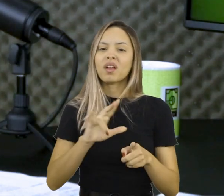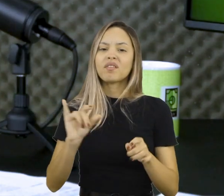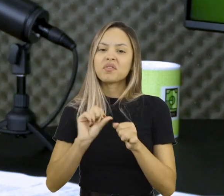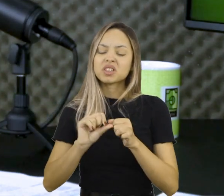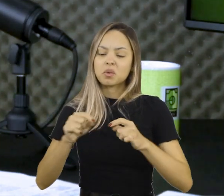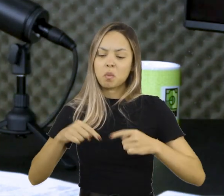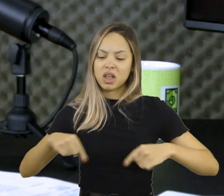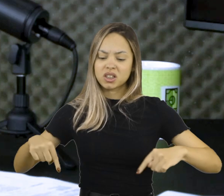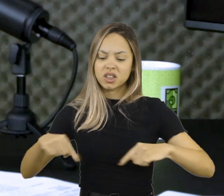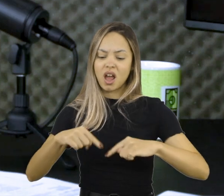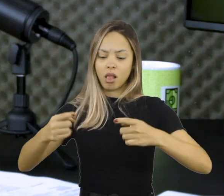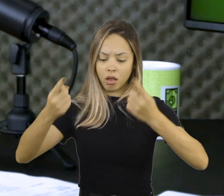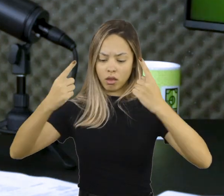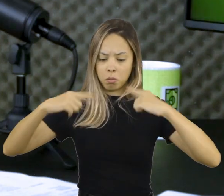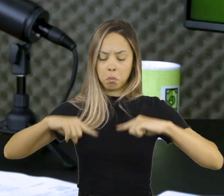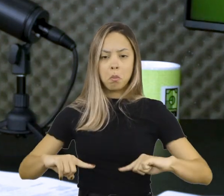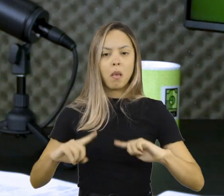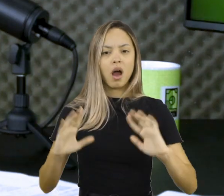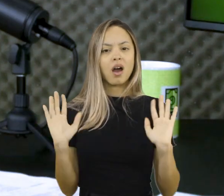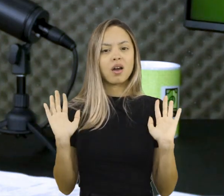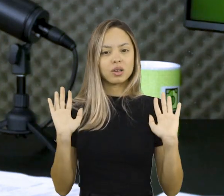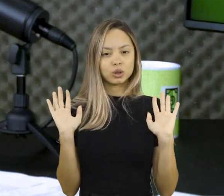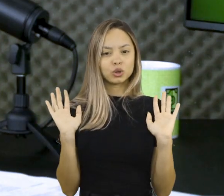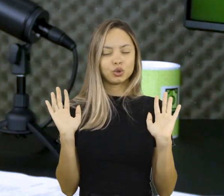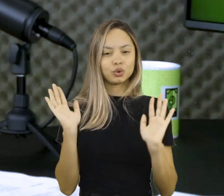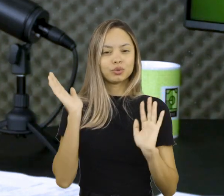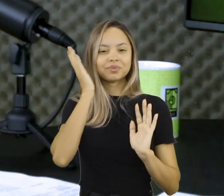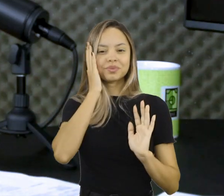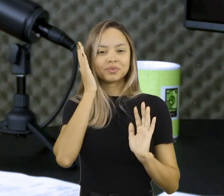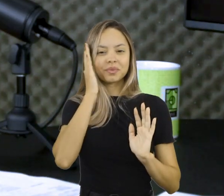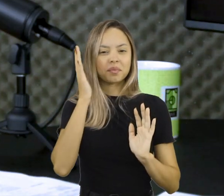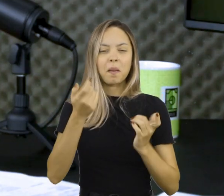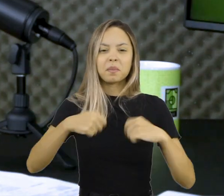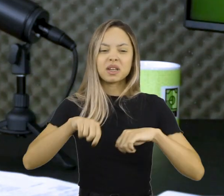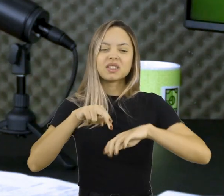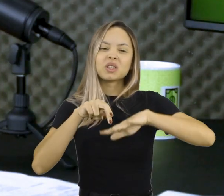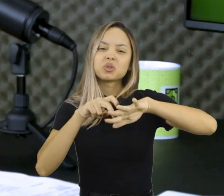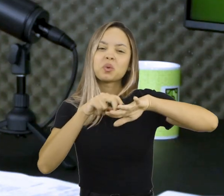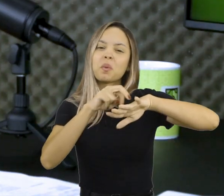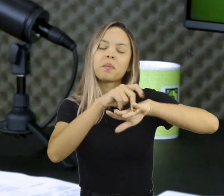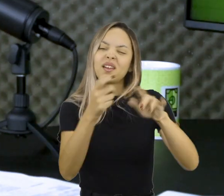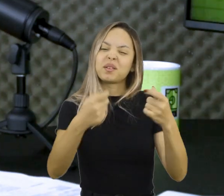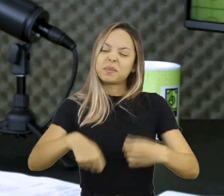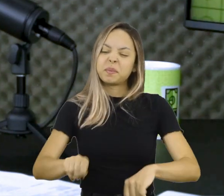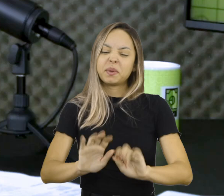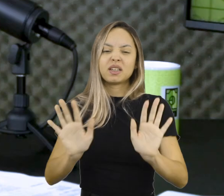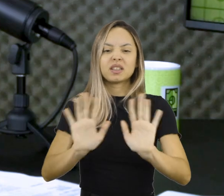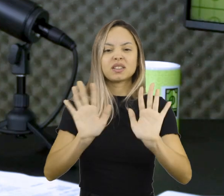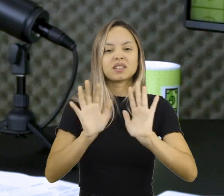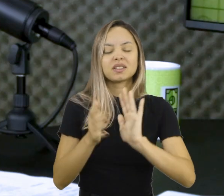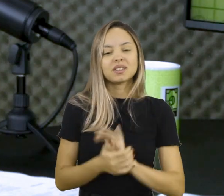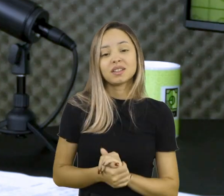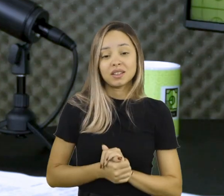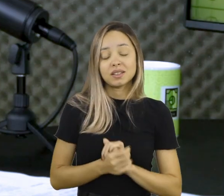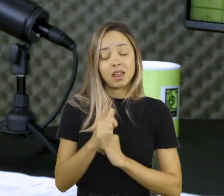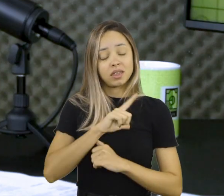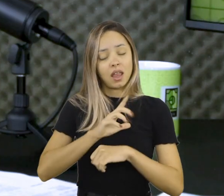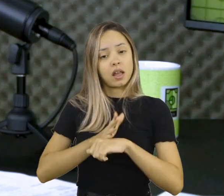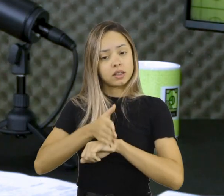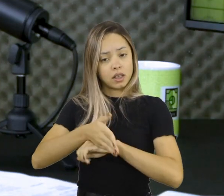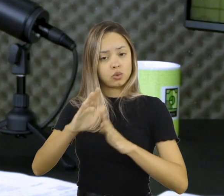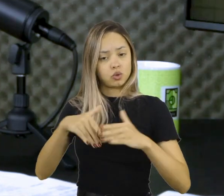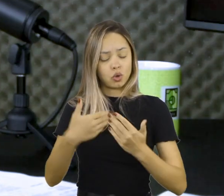sala que pode acolher outros estudantes e que ele não vai subir a escada ele vai ter o acesso à